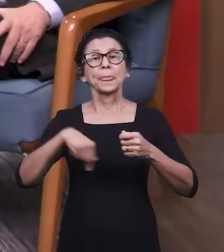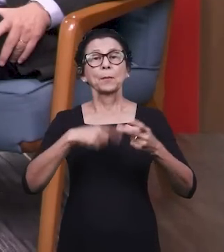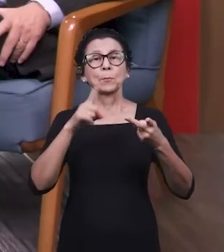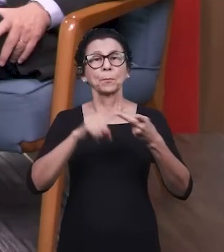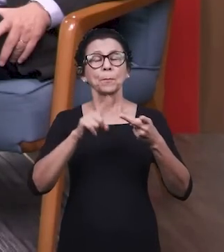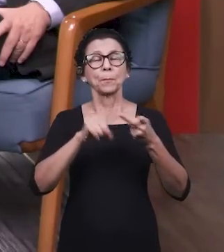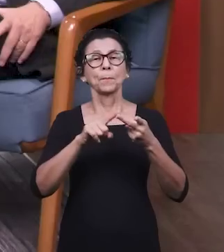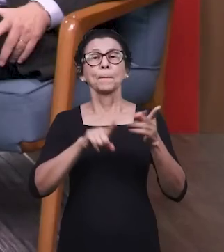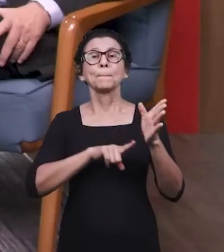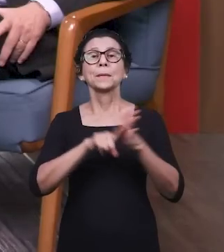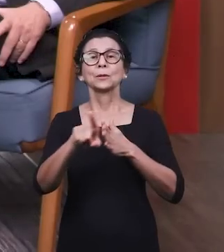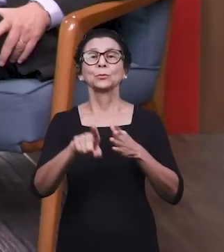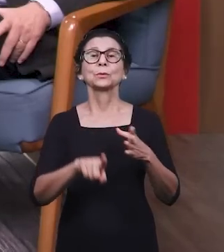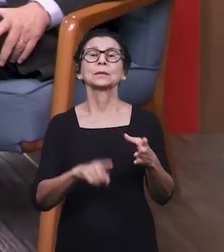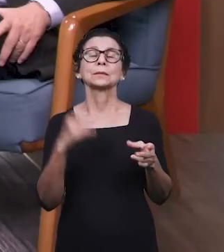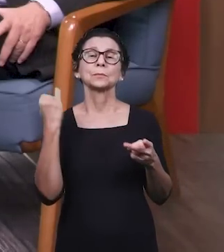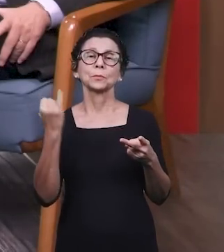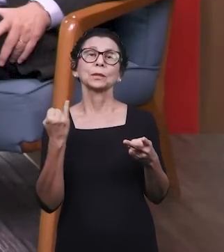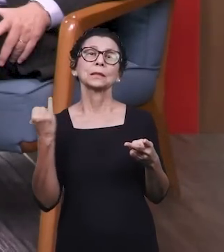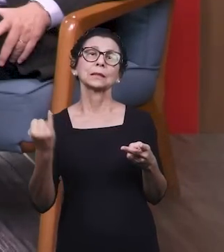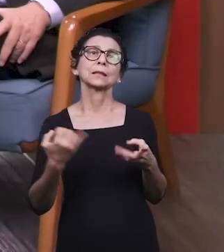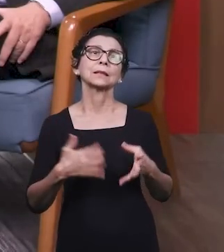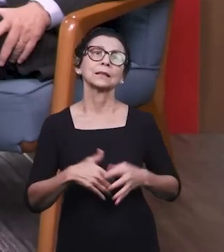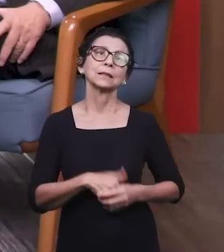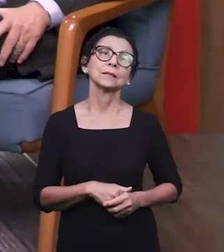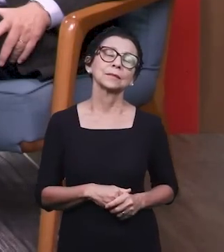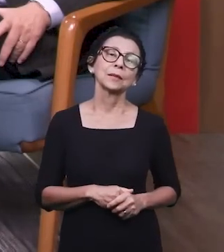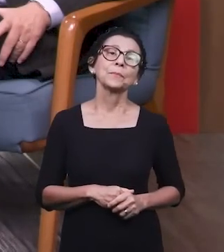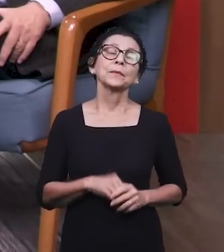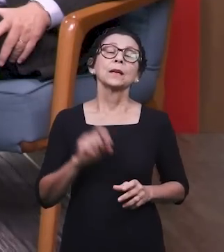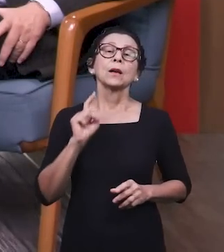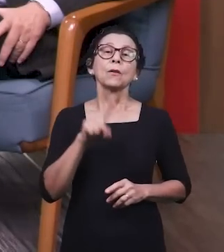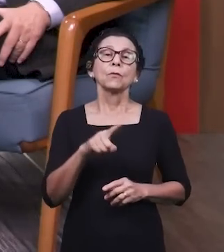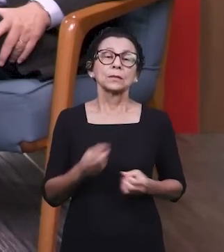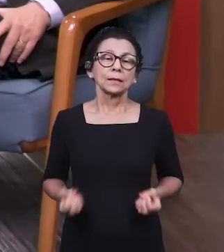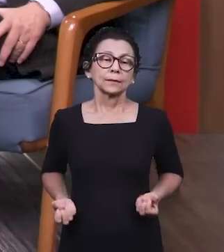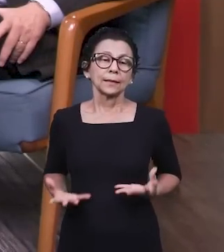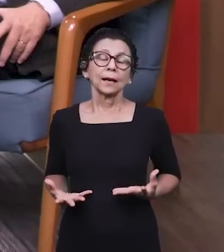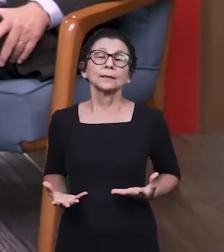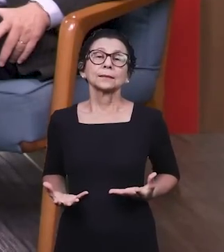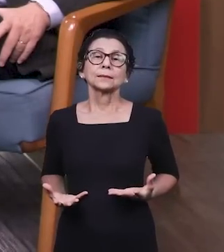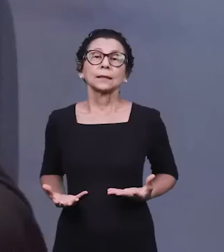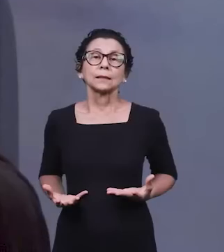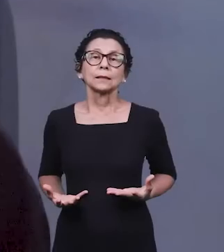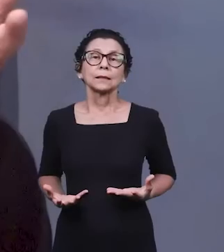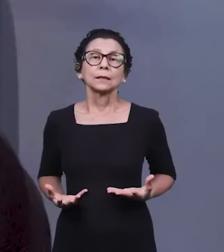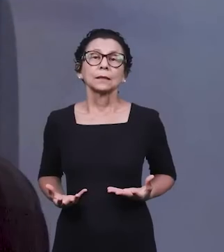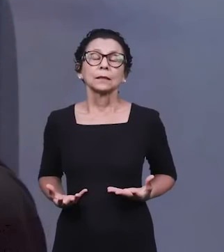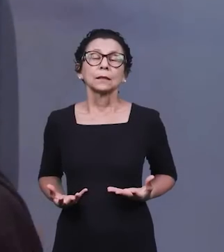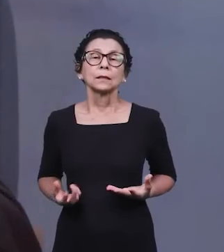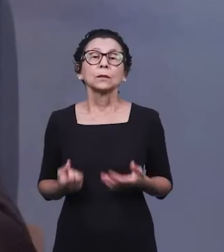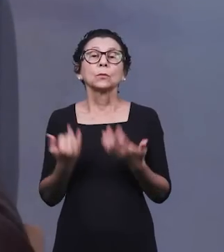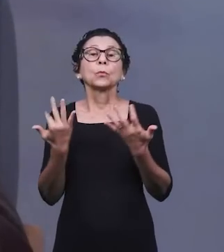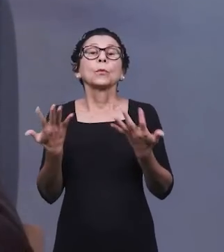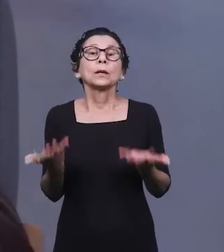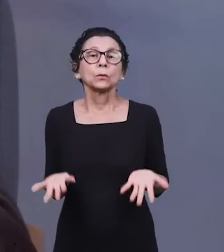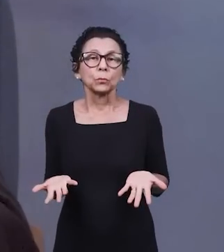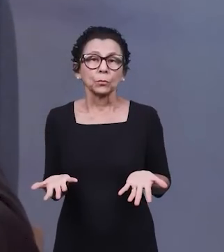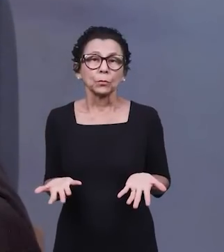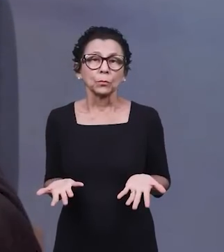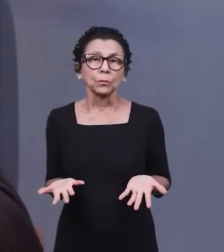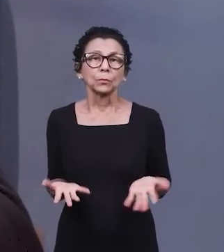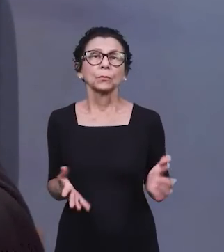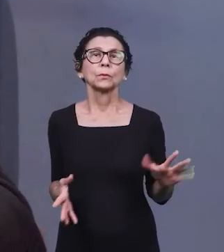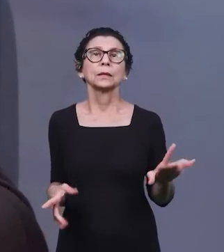pergunta, que também é muito importante. O quanto você gasta hoje? Quais são as suas despesas, né? E até nós falávamos aqui sobre